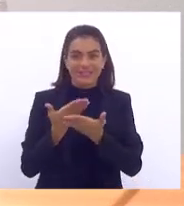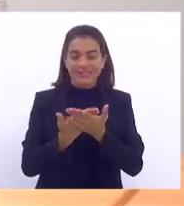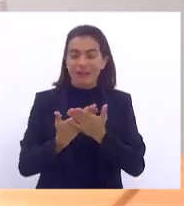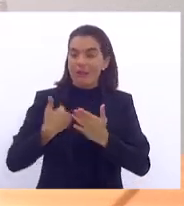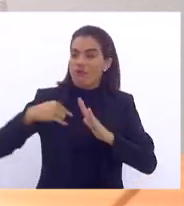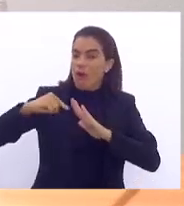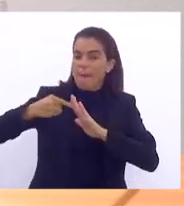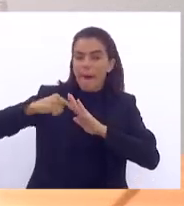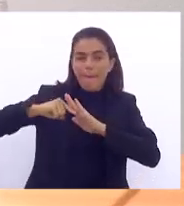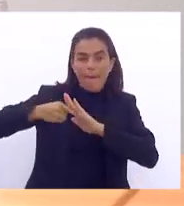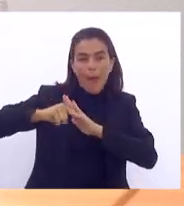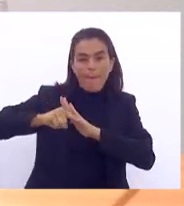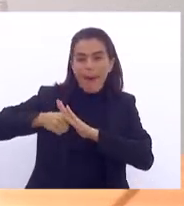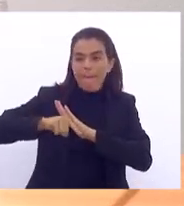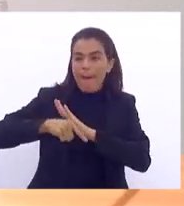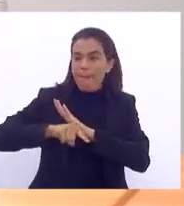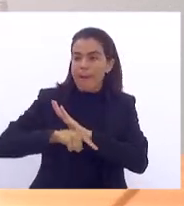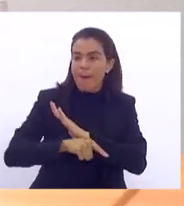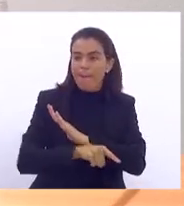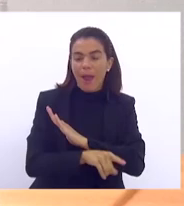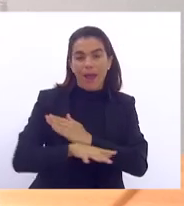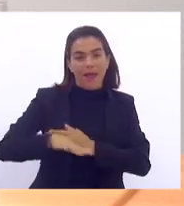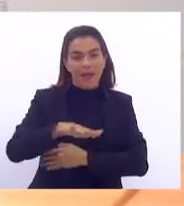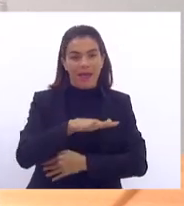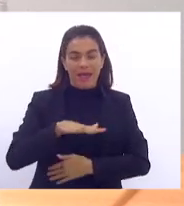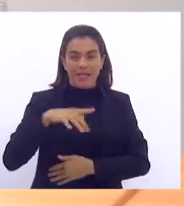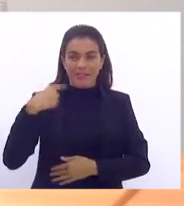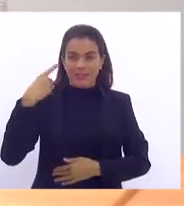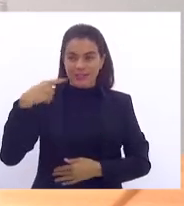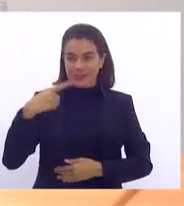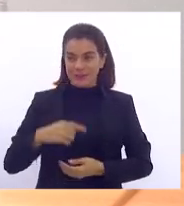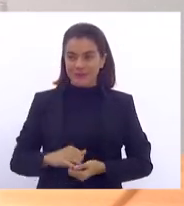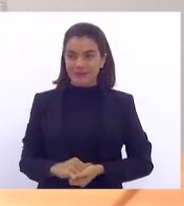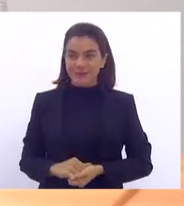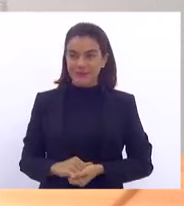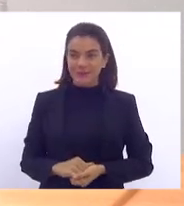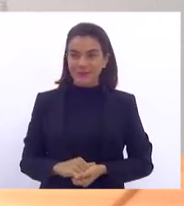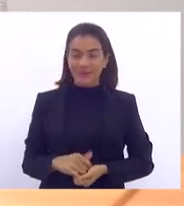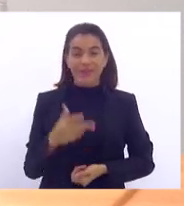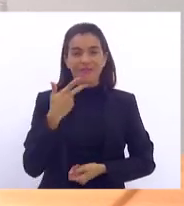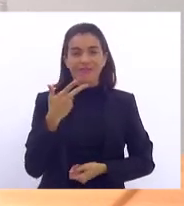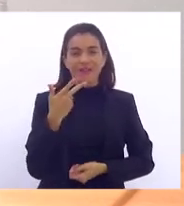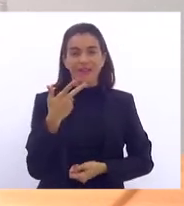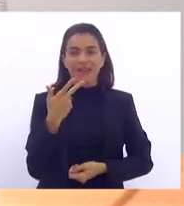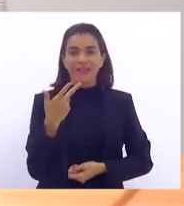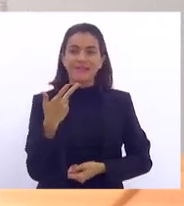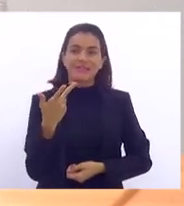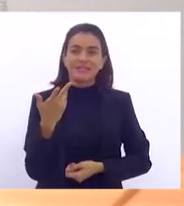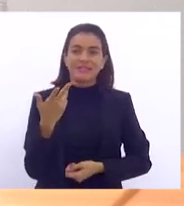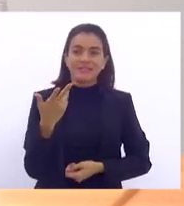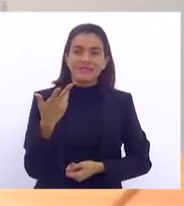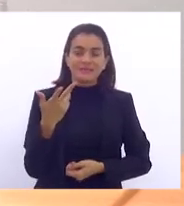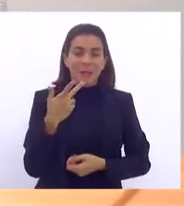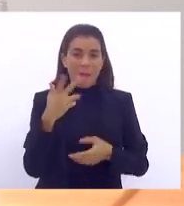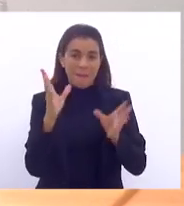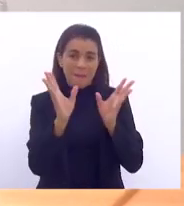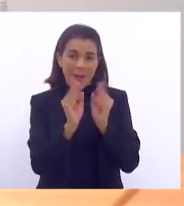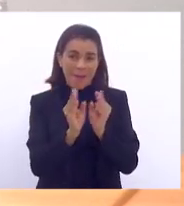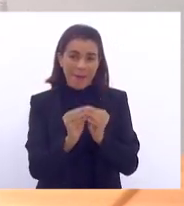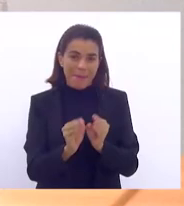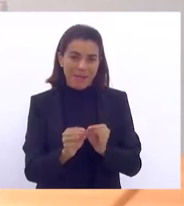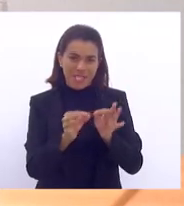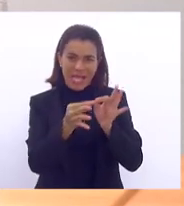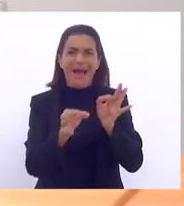aprofundo eu tudo o direito eu gosto demais e quando a gente fala aqui com a minha breve fala que já tá